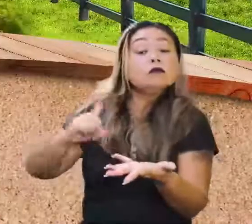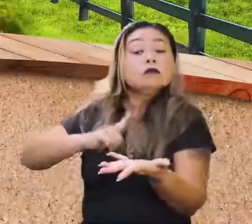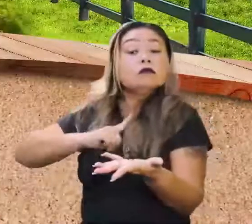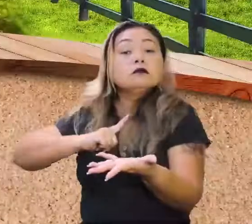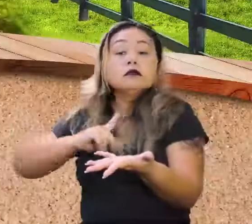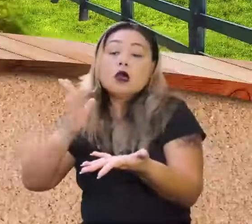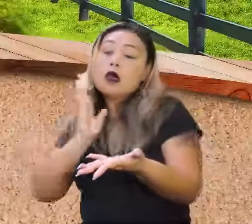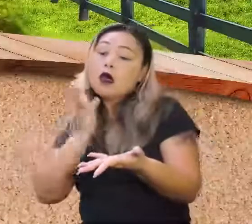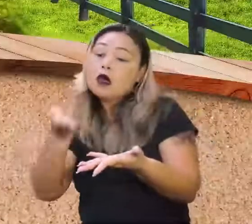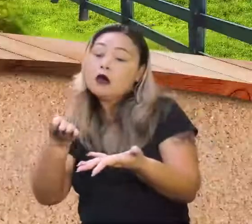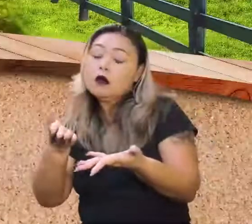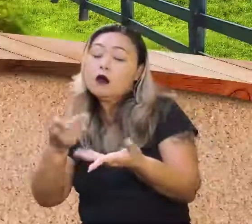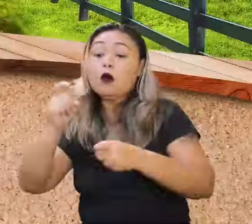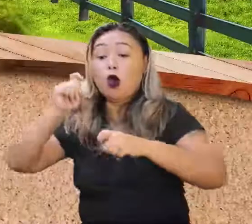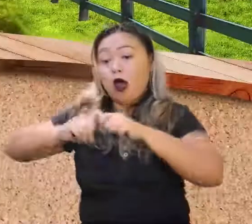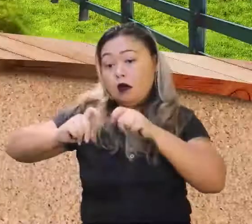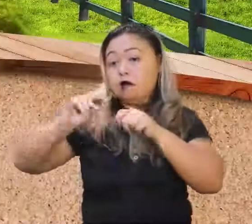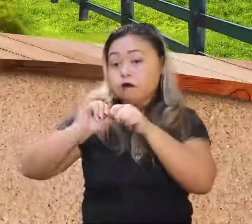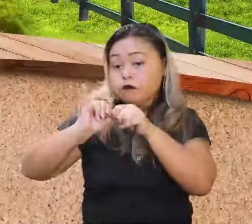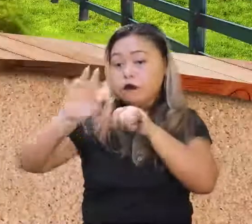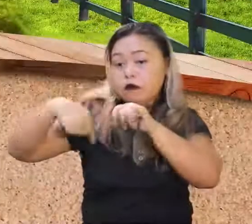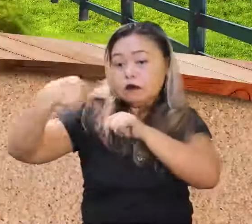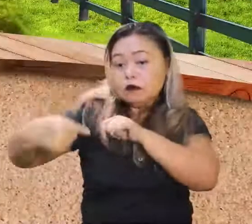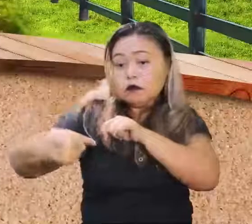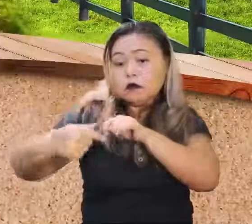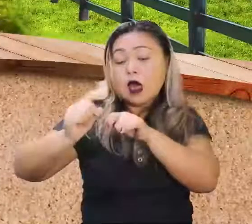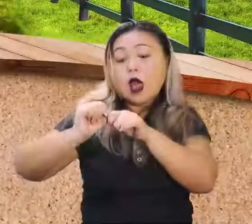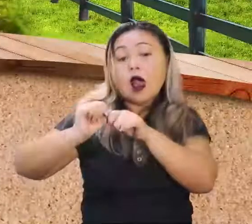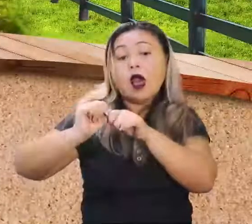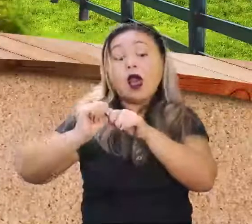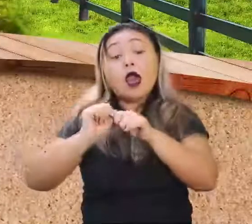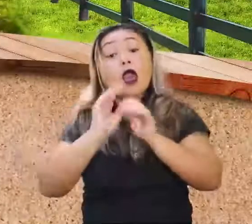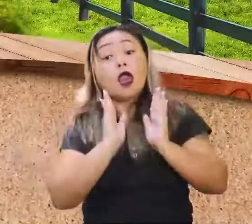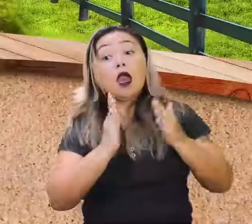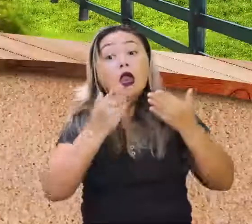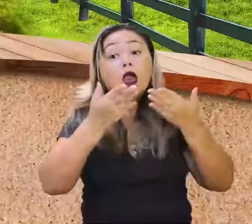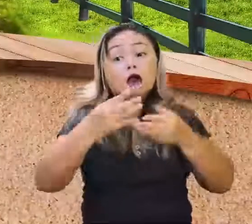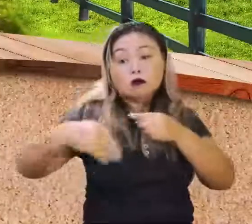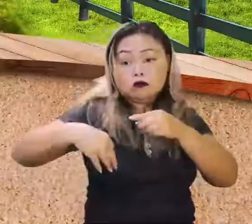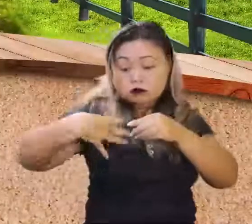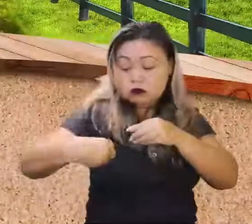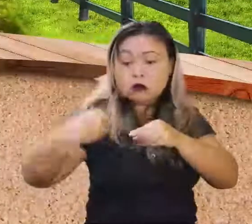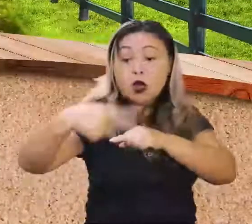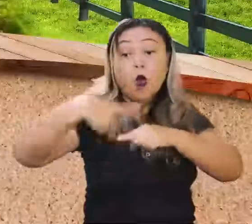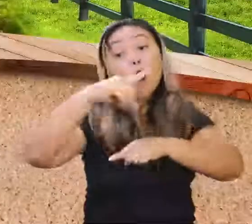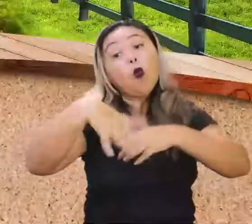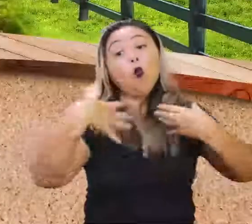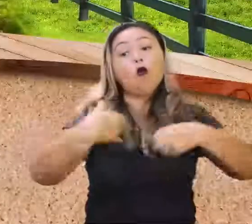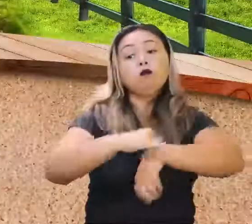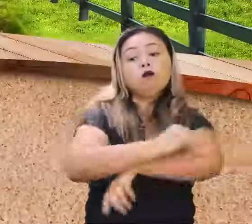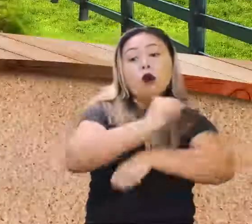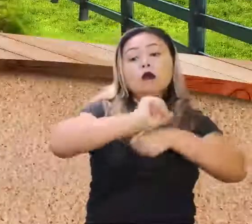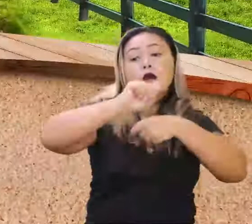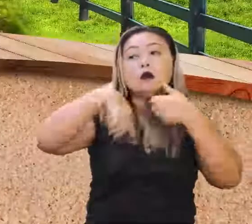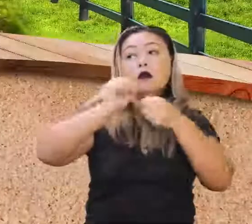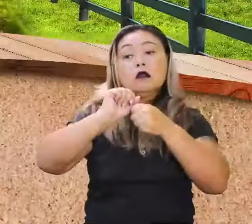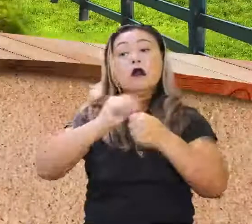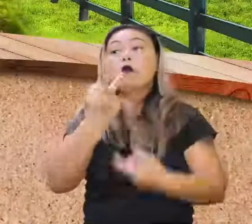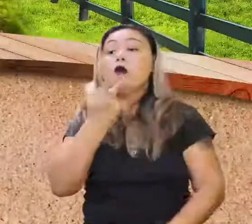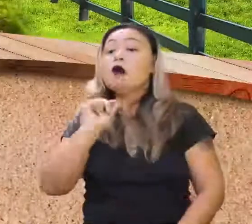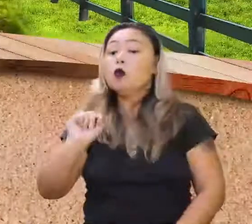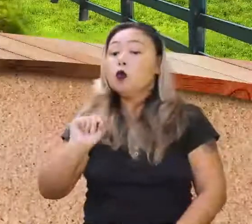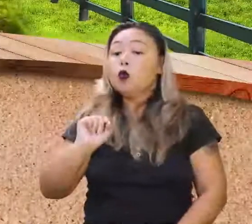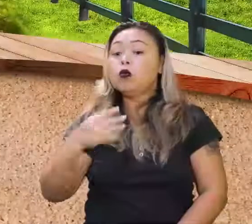vai ser somente para reprodução, se vai ser para cria ou engorda, que nós pegamos e